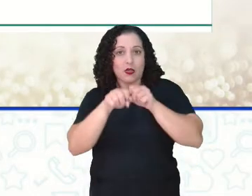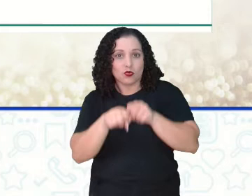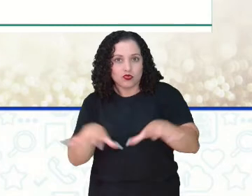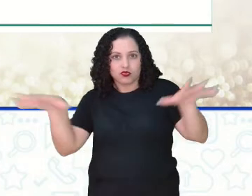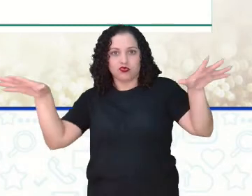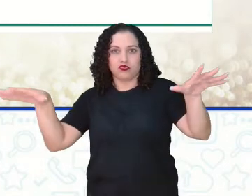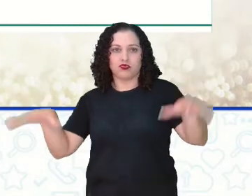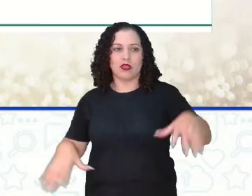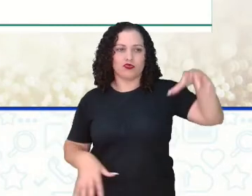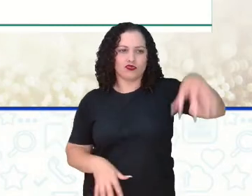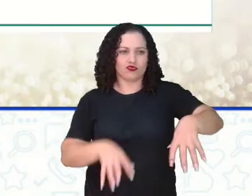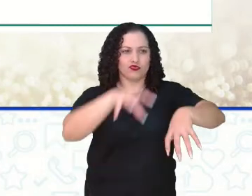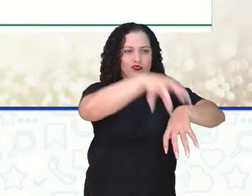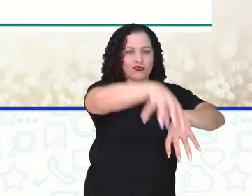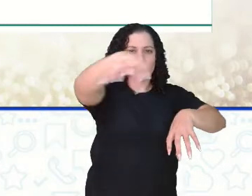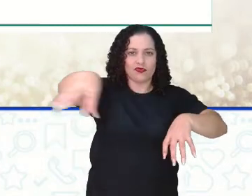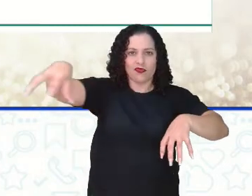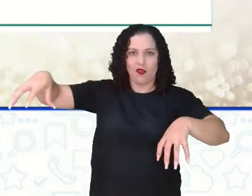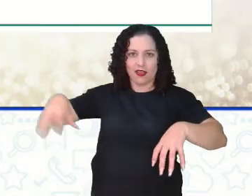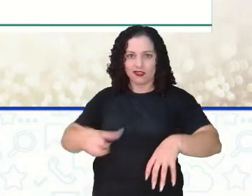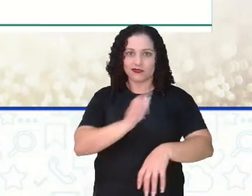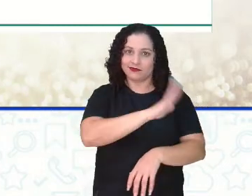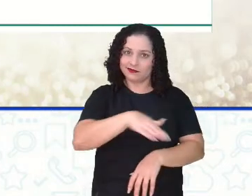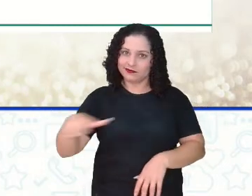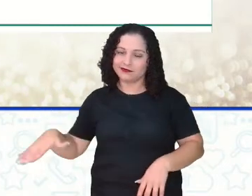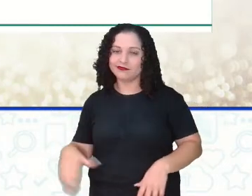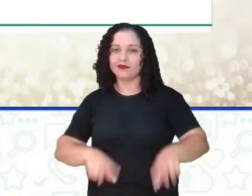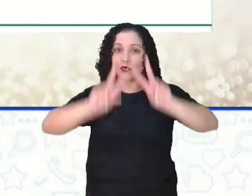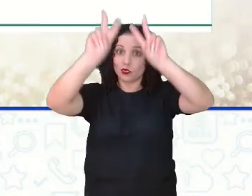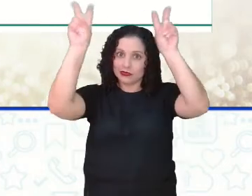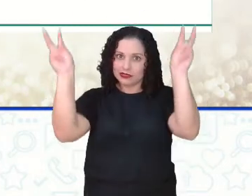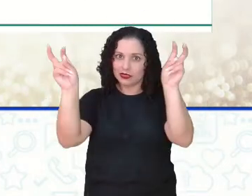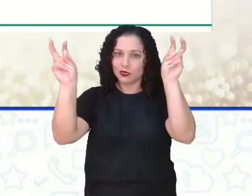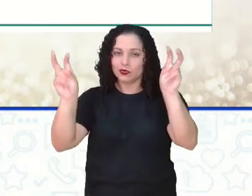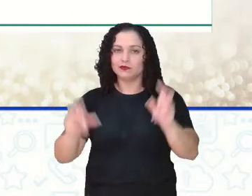novos locais. Percebam que no título,